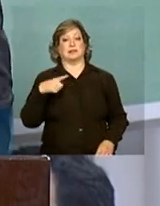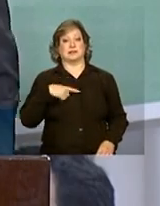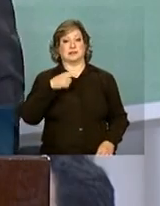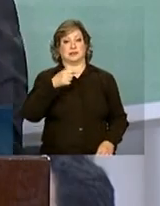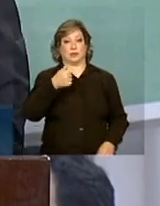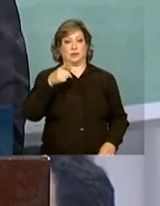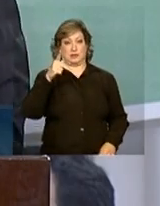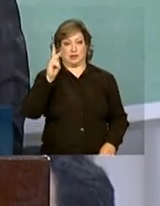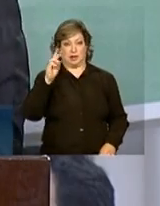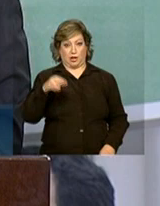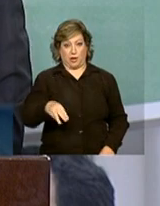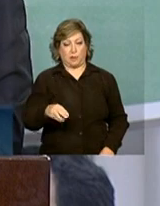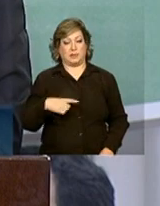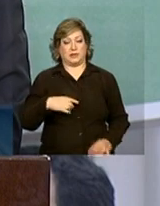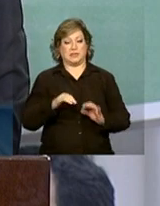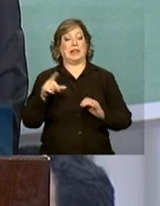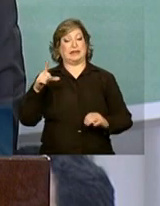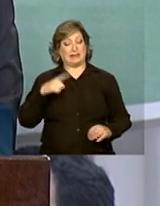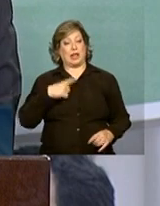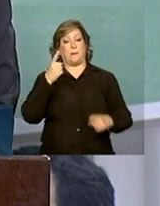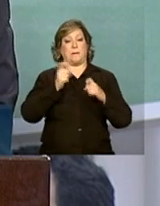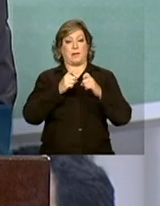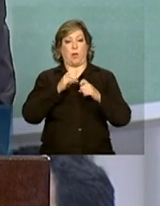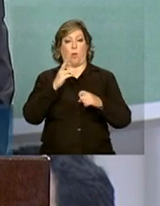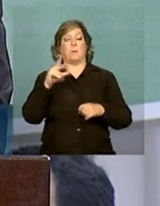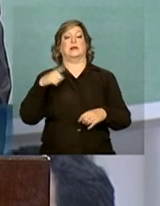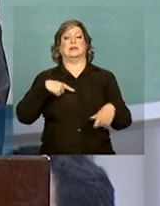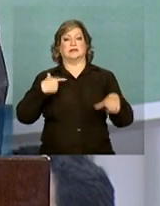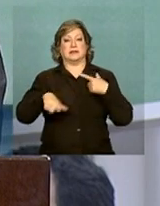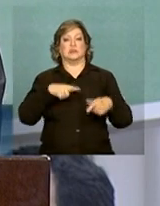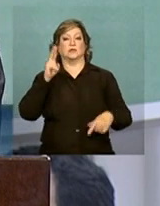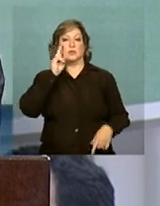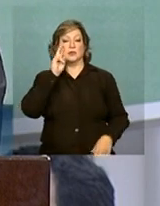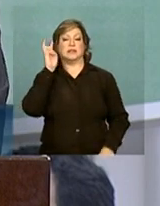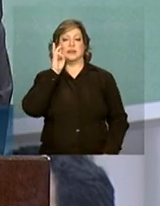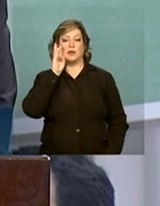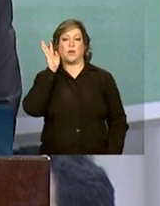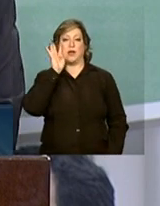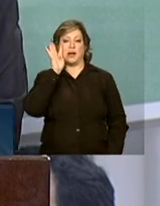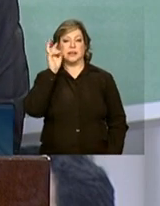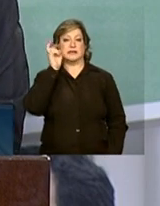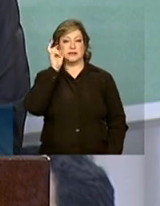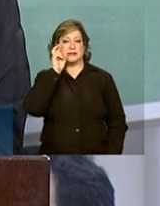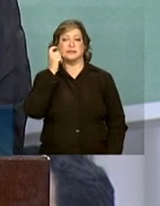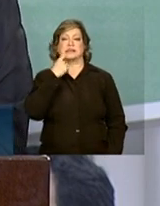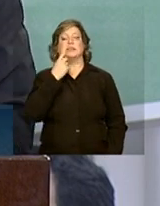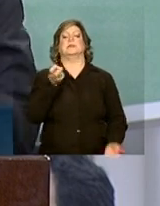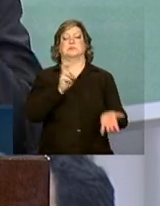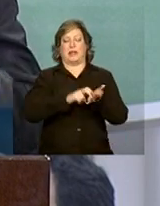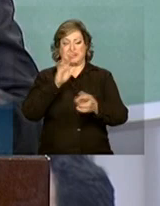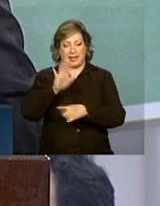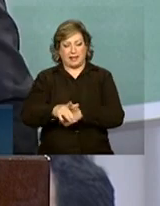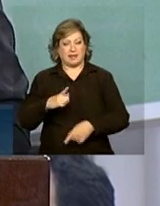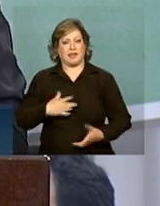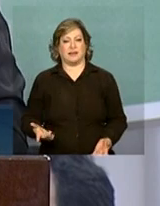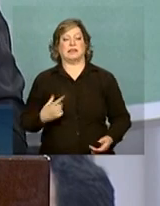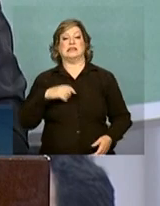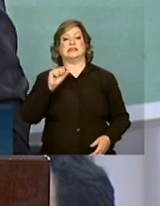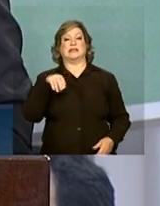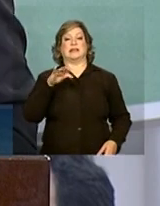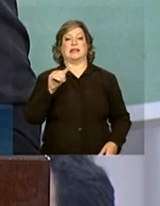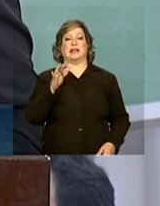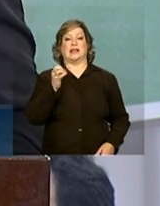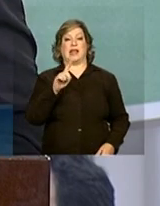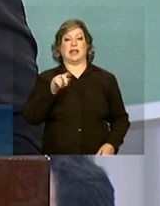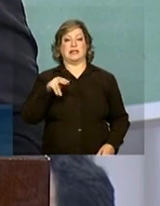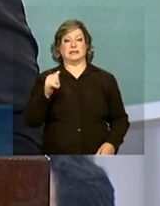distância, tem um médico cubano trabalhando segunda, terça, quarta, quinta, sexta, de manhã e de tarde. Lá na Santa Terezinha também.